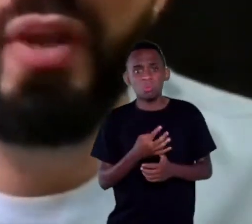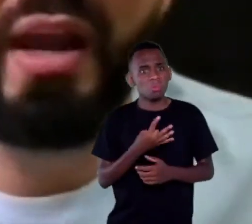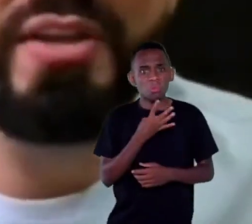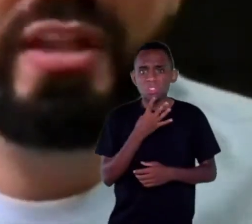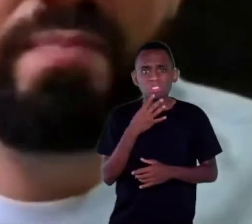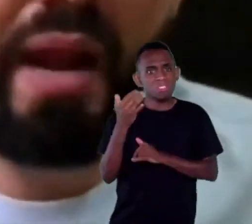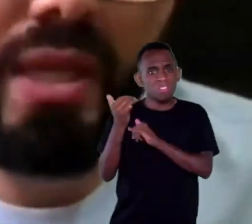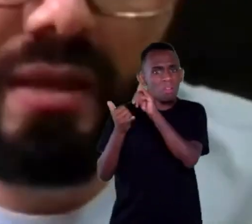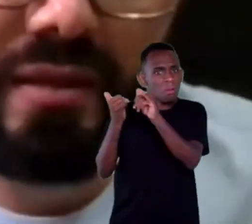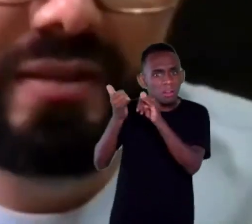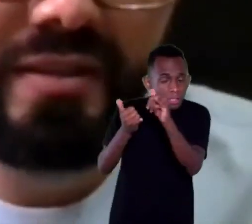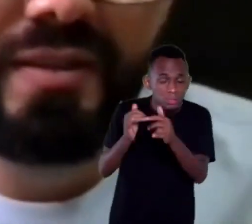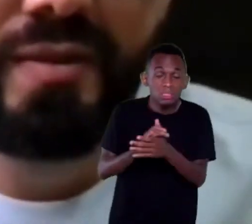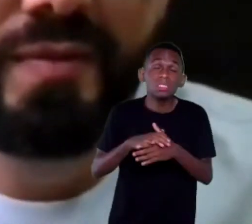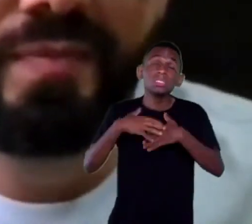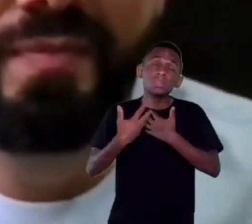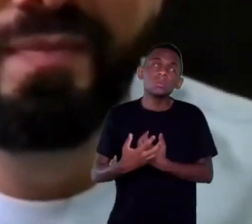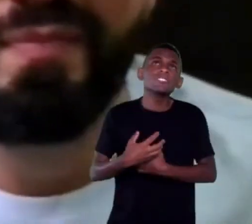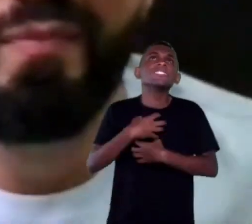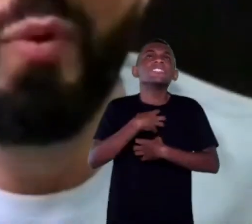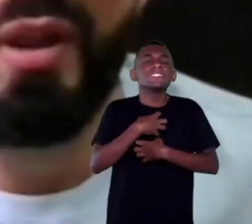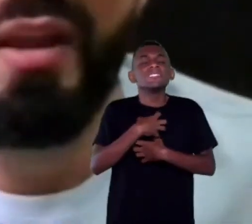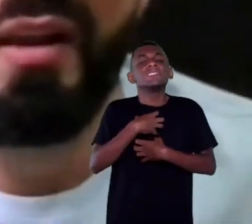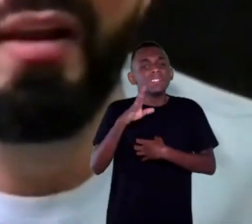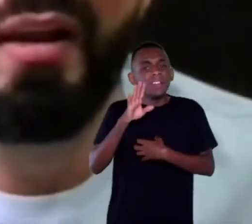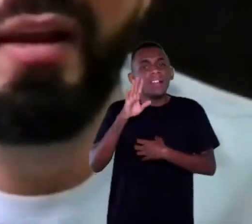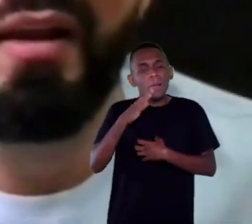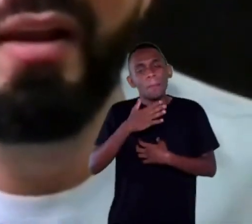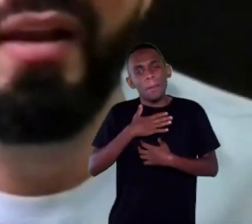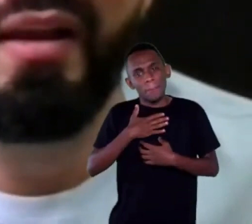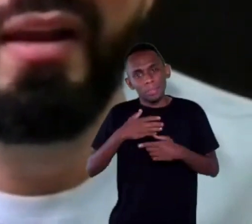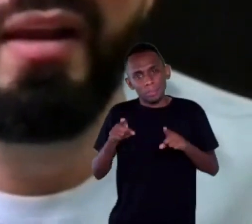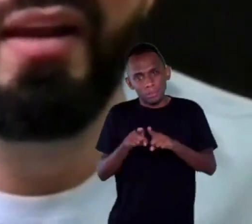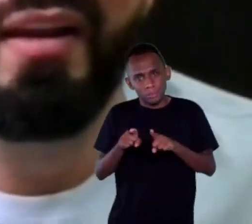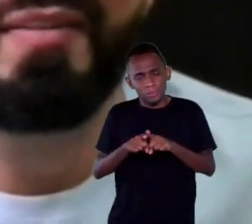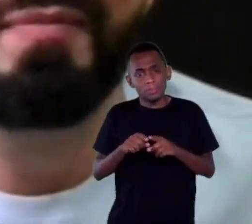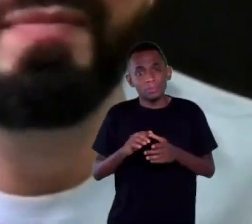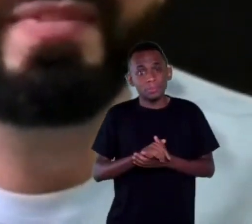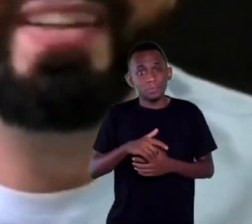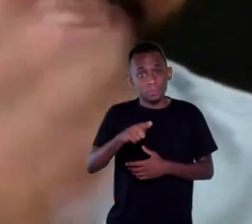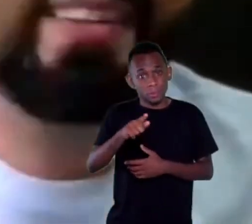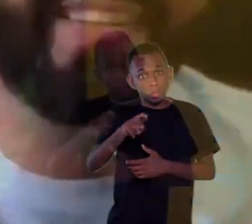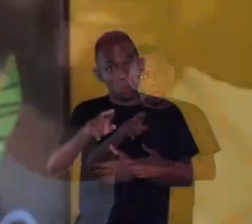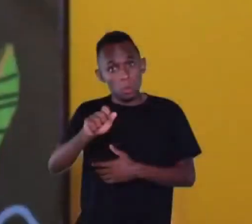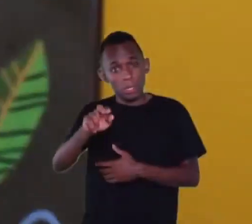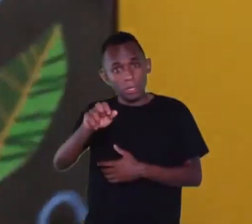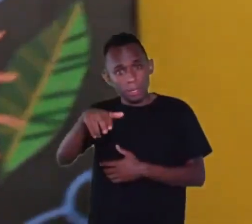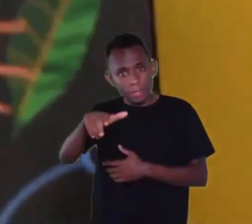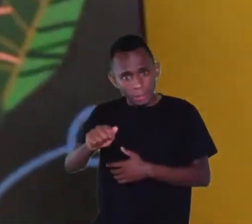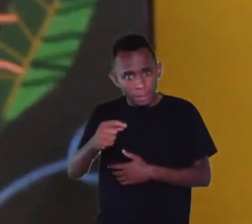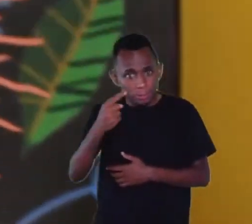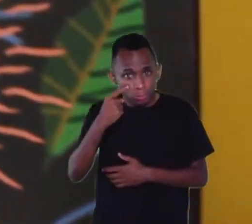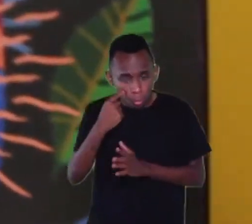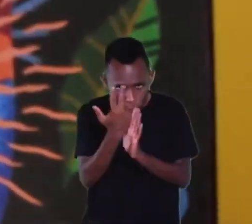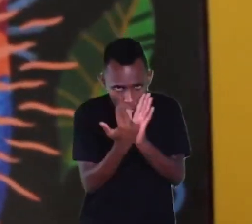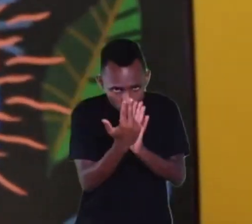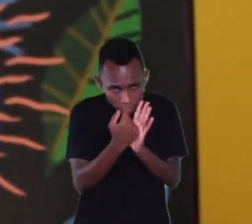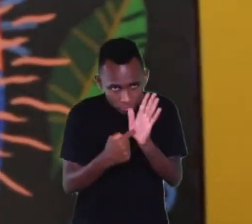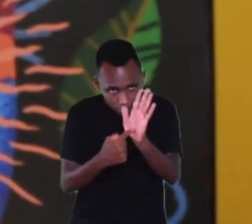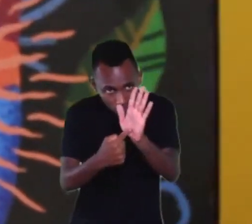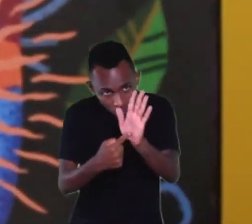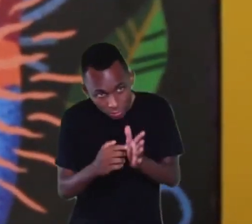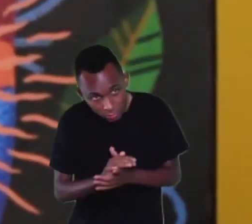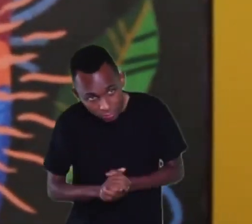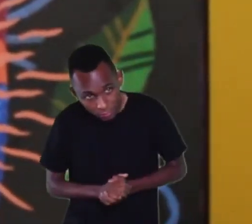foi edificante até para mim. Nossa, a ilustração do Guaraná é muito bonita. Josane mostra o livro aberto na página da Lenda do Guaraná, e